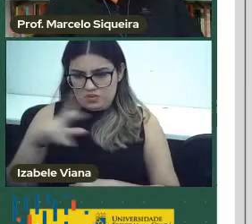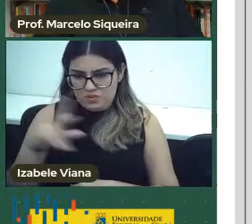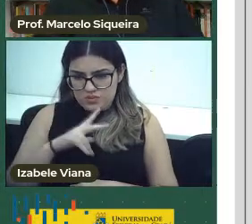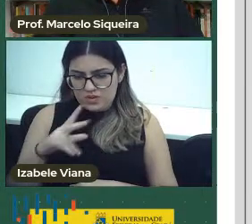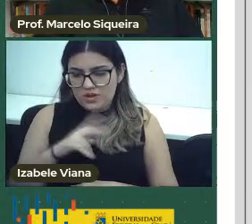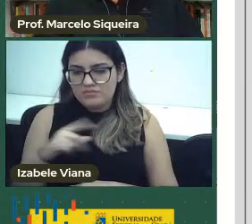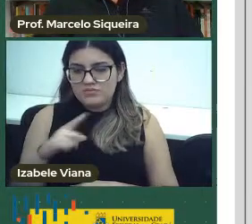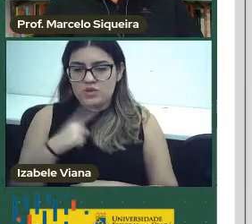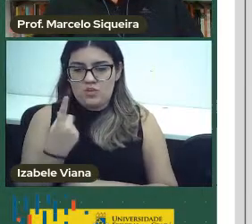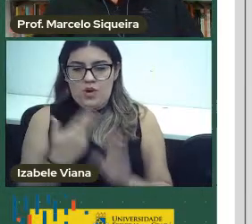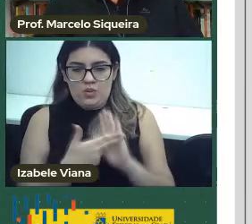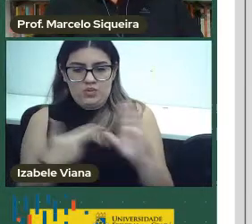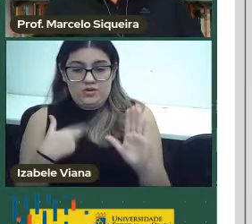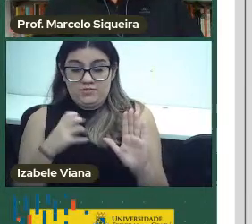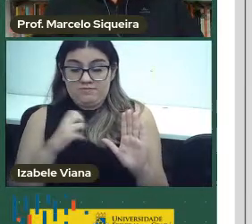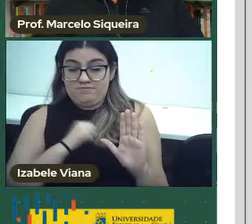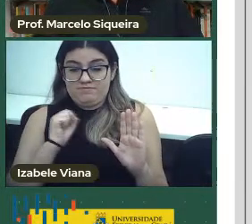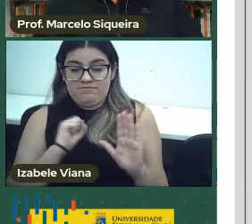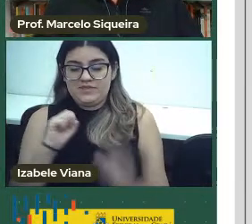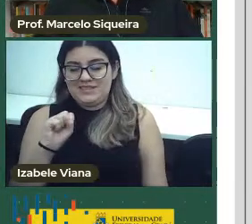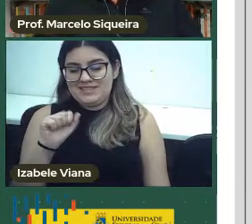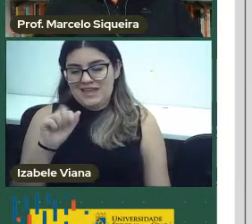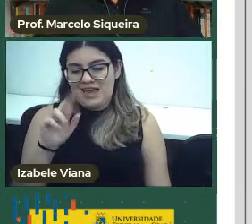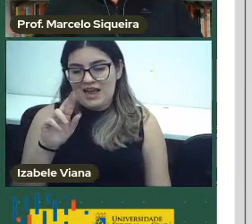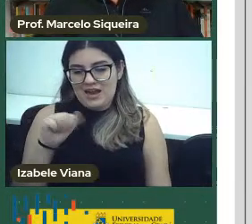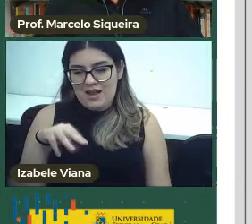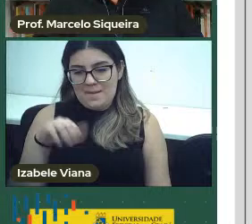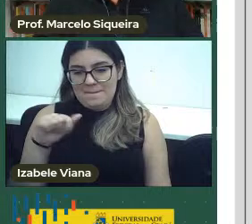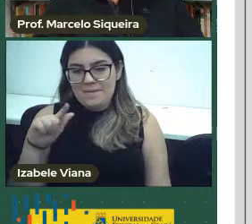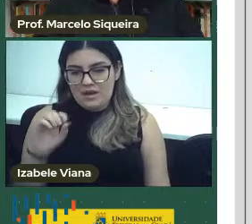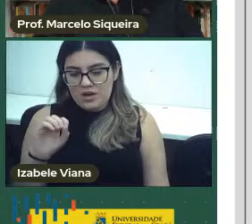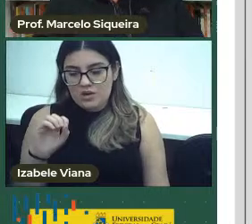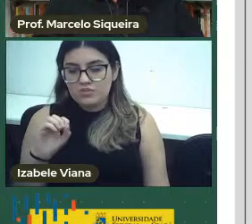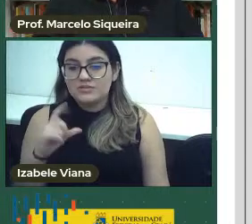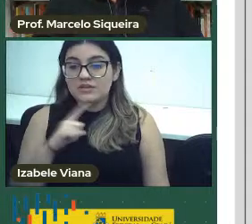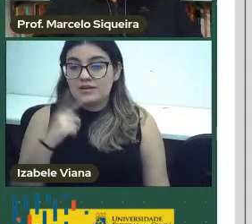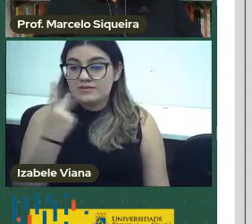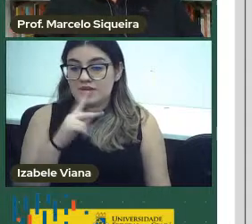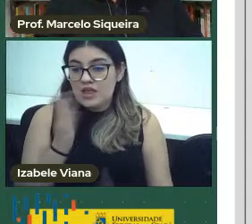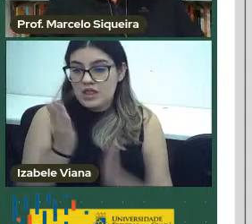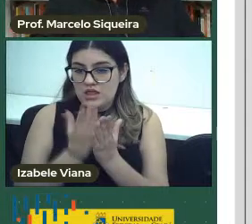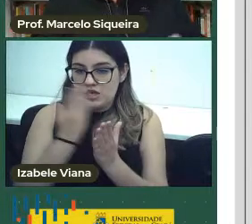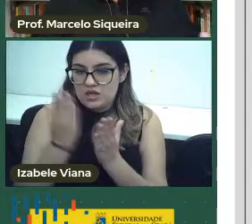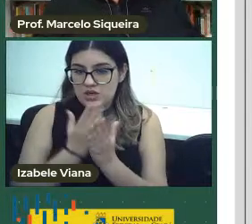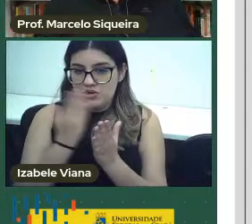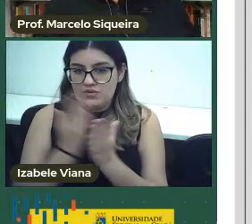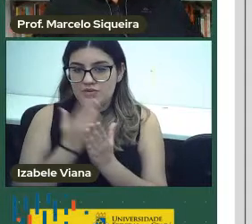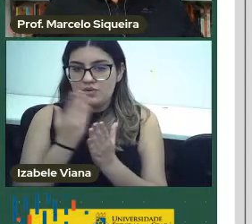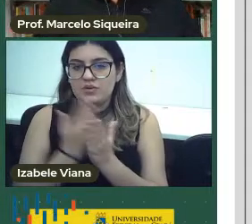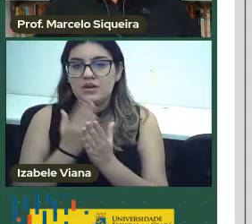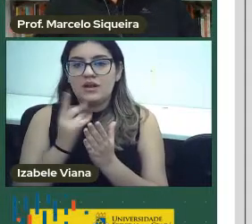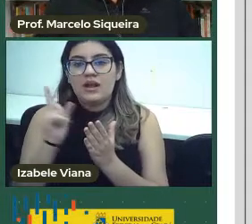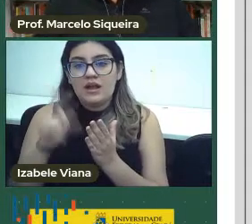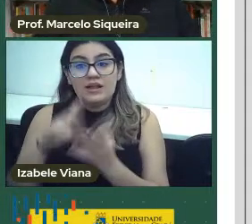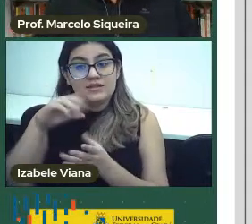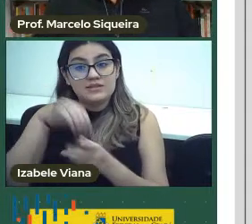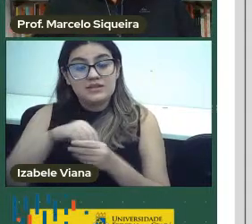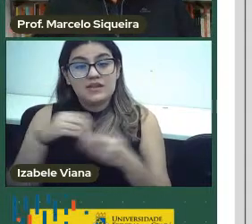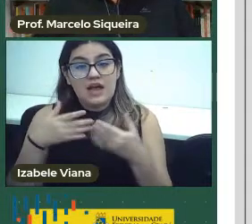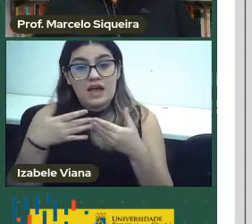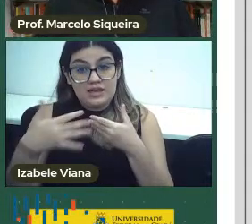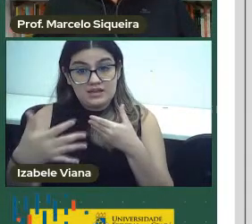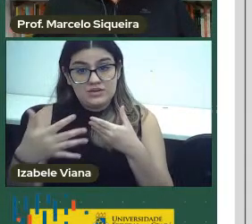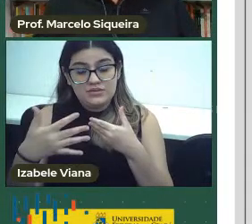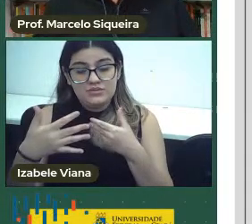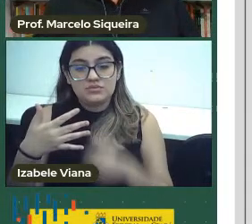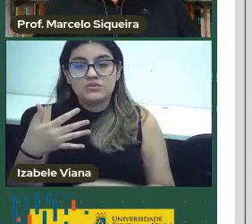autores preferidos, que é o José Saramago, e num dos livros dele, um livro que inclusive se passa dentro de arquivos, né? Que é o Todos os Nomes,